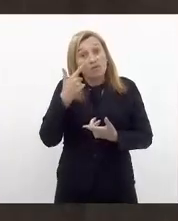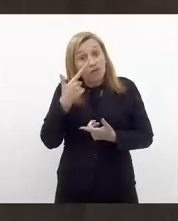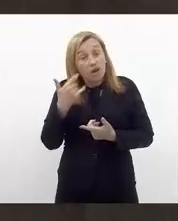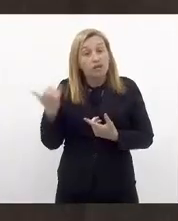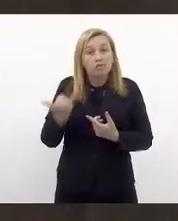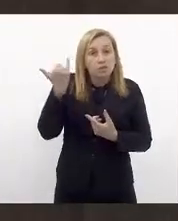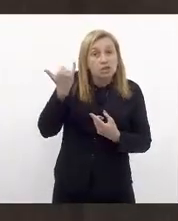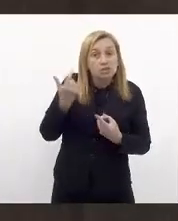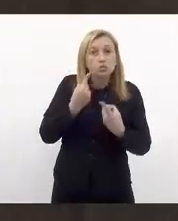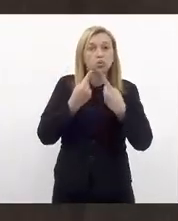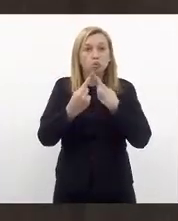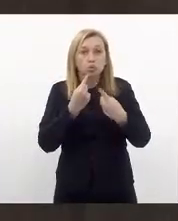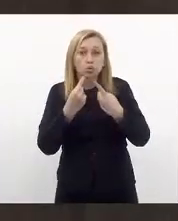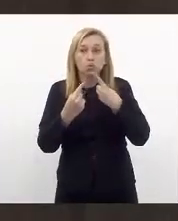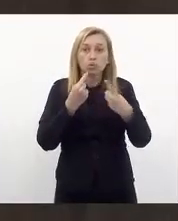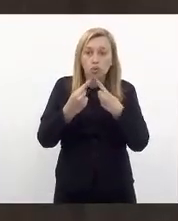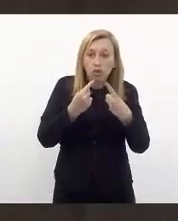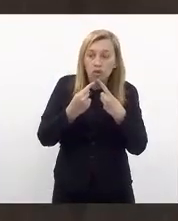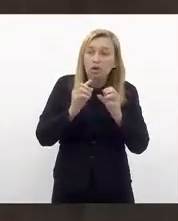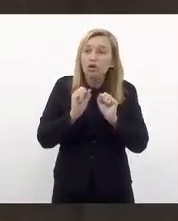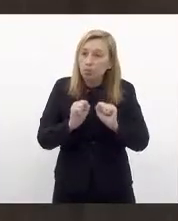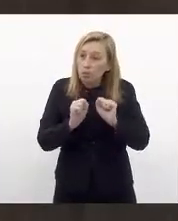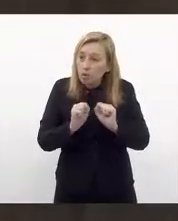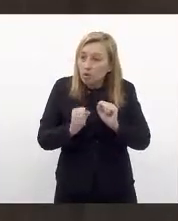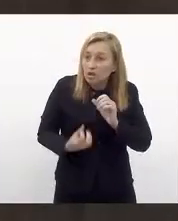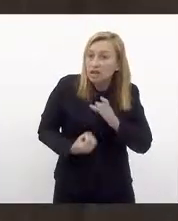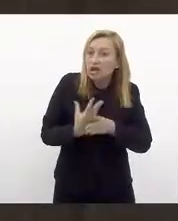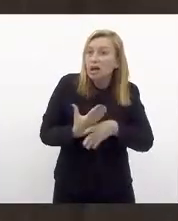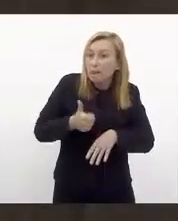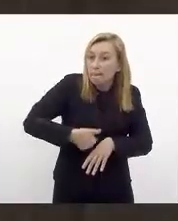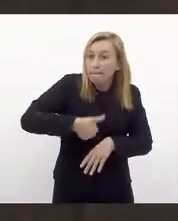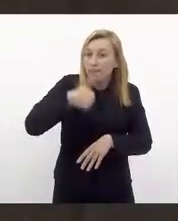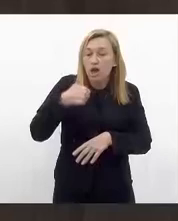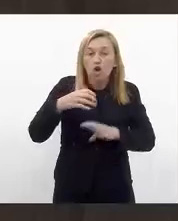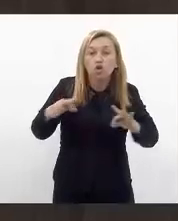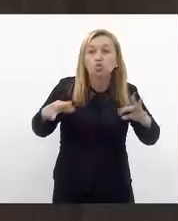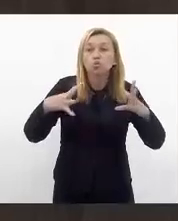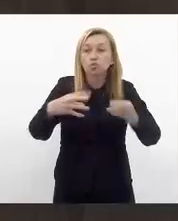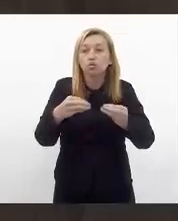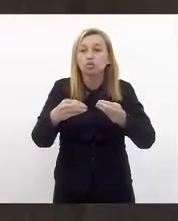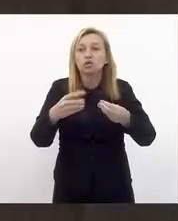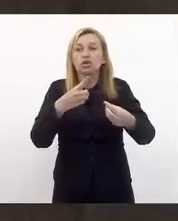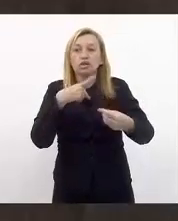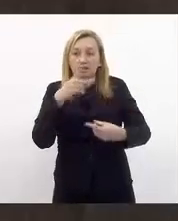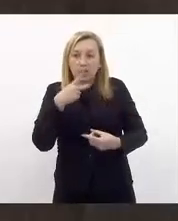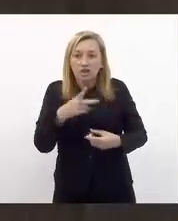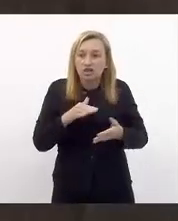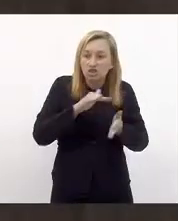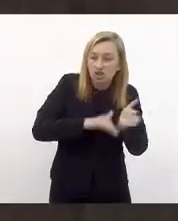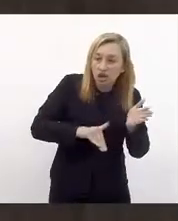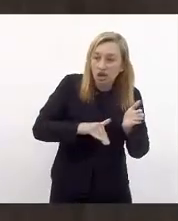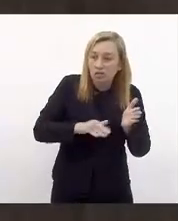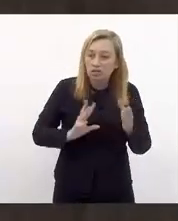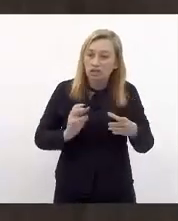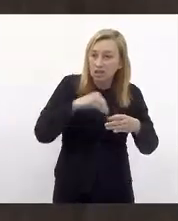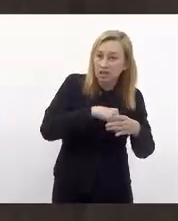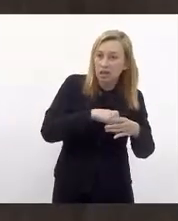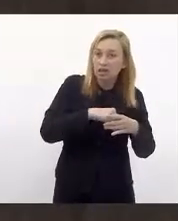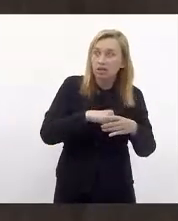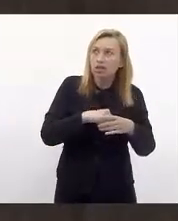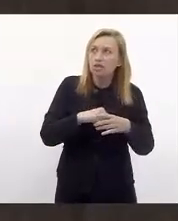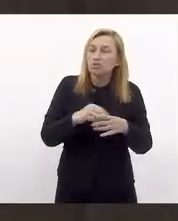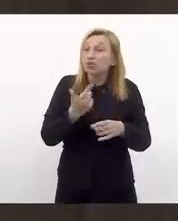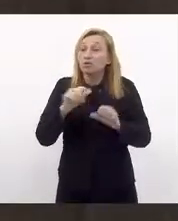importância do debate até para que se pudesse se possa construir melhor tudo isso que tá sendo dito que vai ser tirado que vai ser colocado